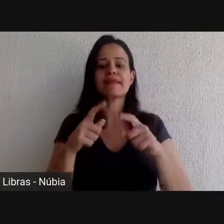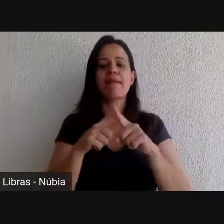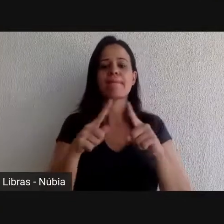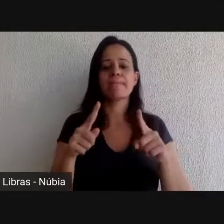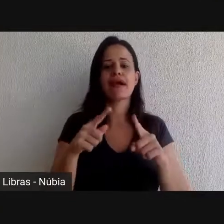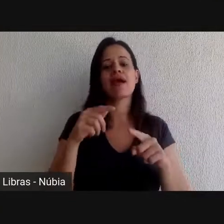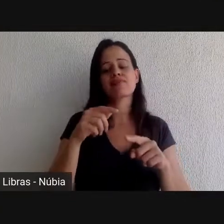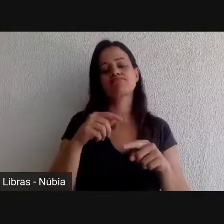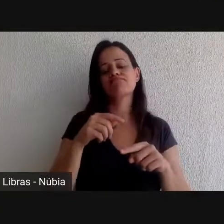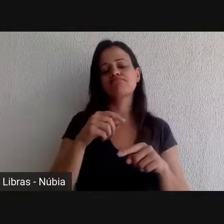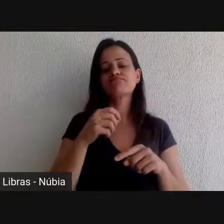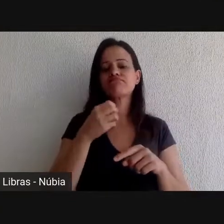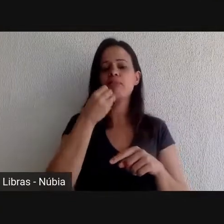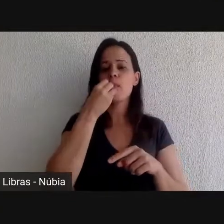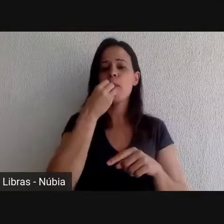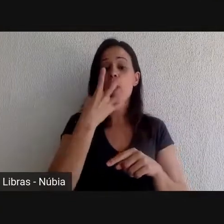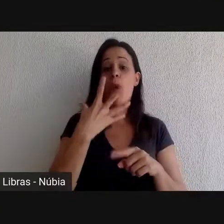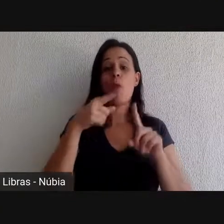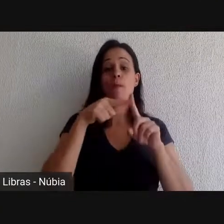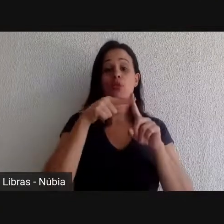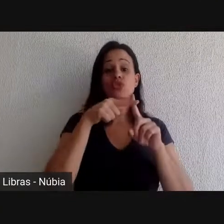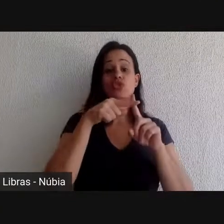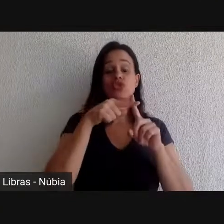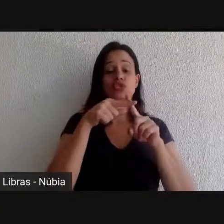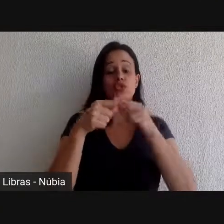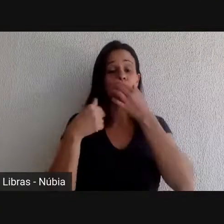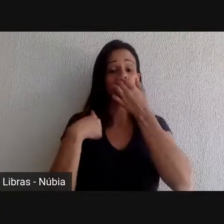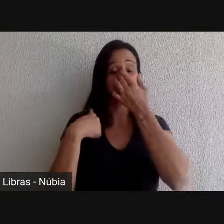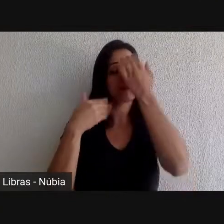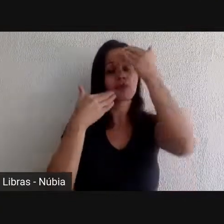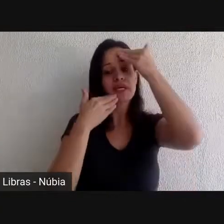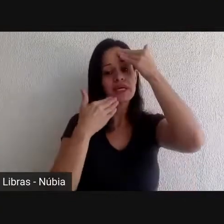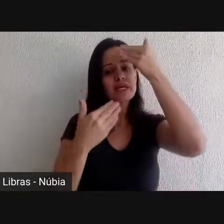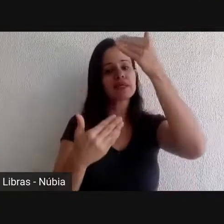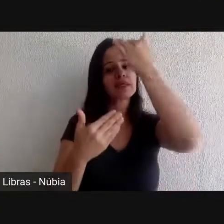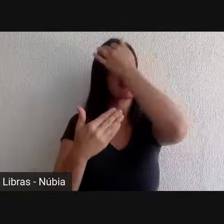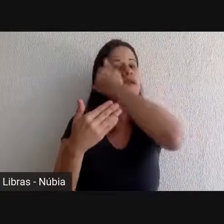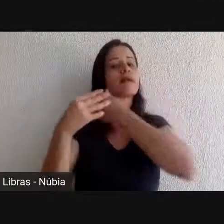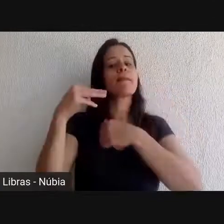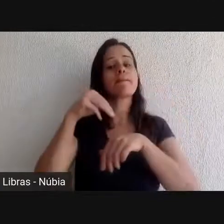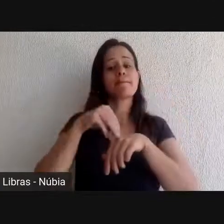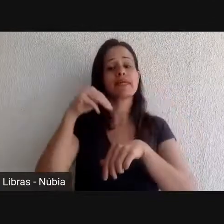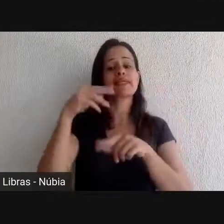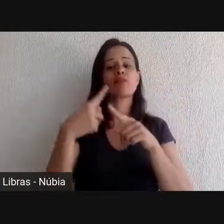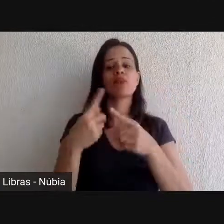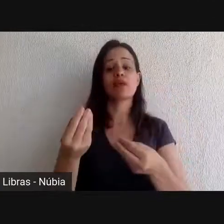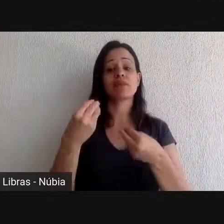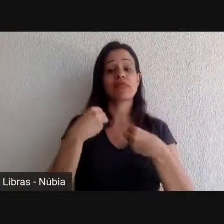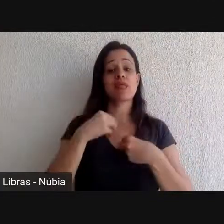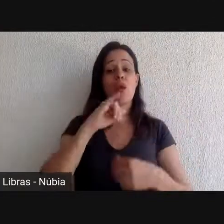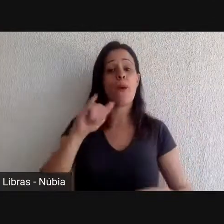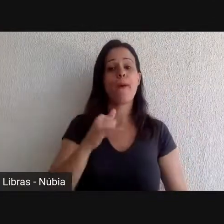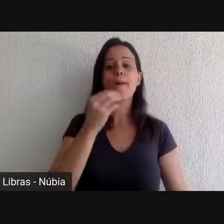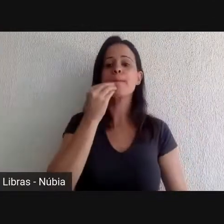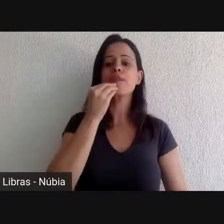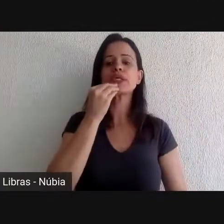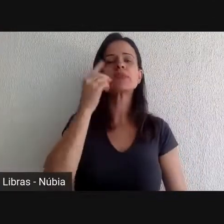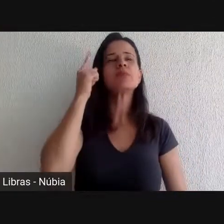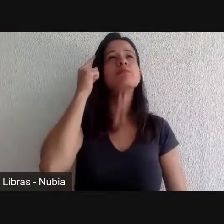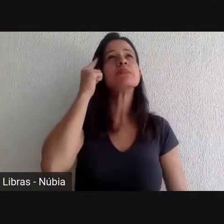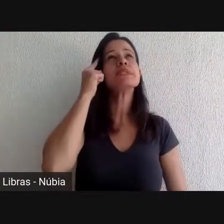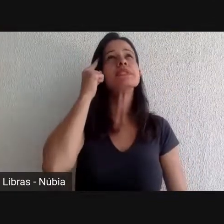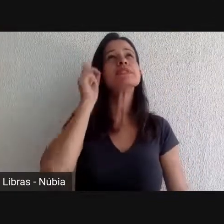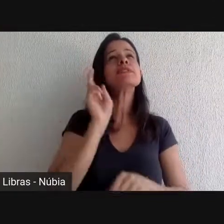muito produtivo, muito gratificante, e eu devo todo o agradecimento ao mestrado por ter me dado a oportunidade de parar para pensar